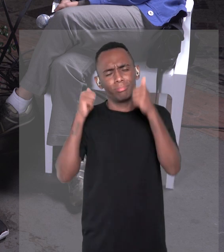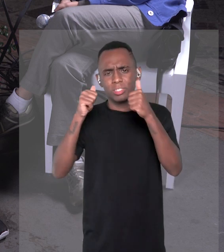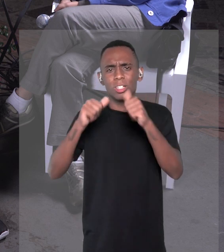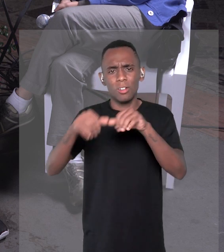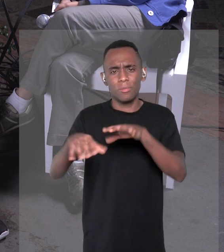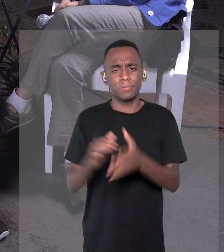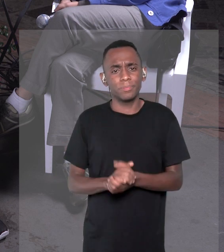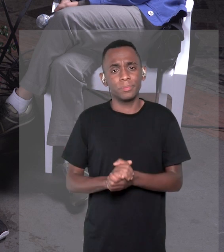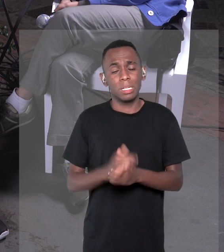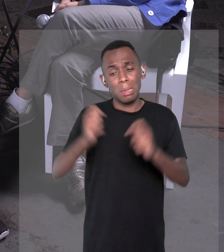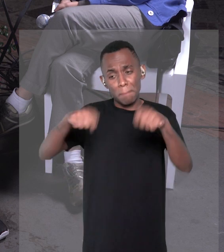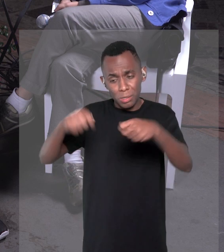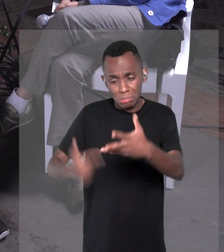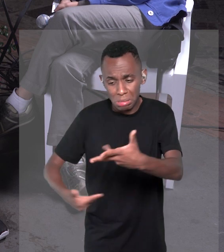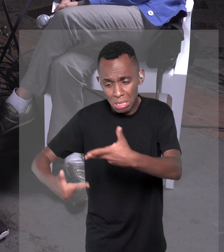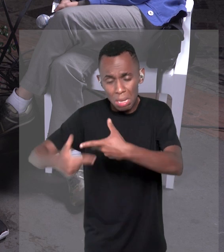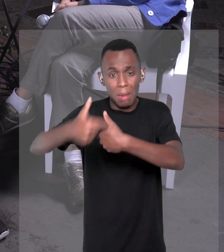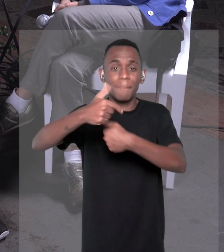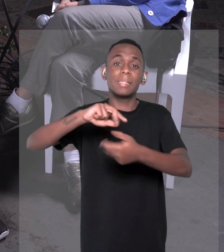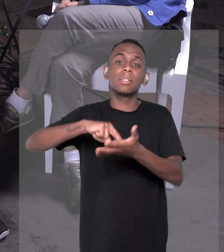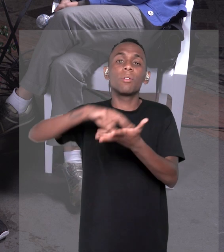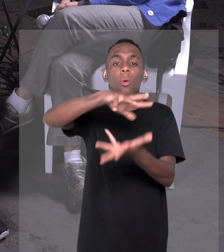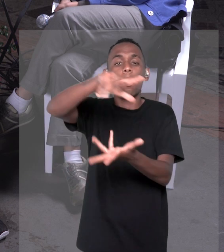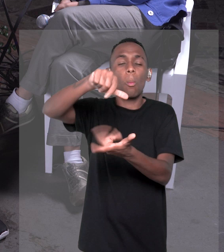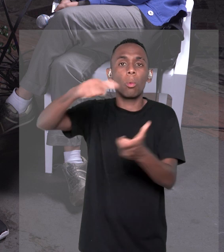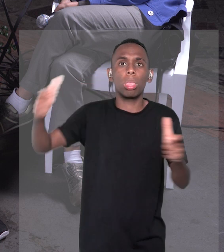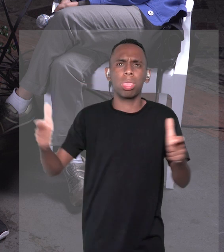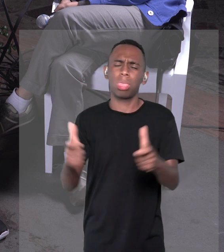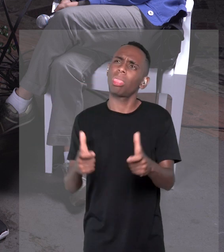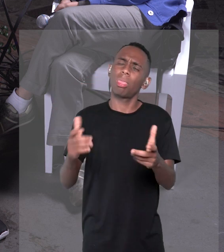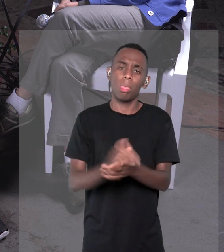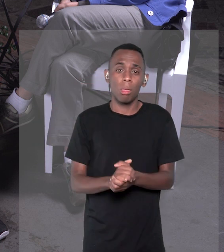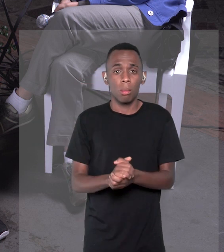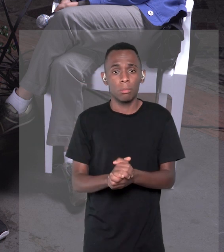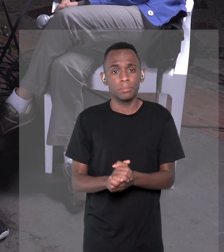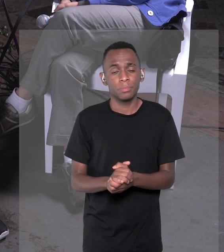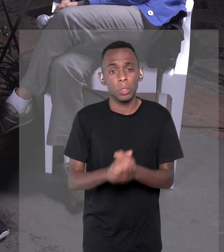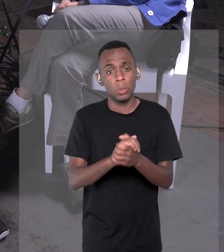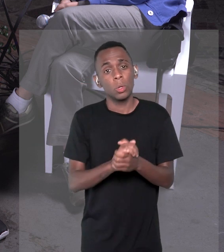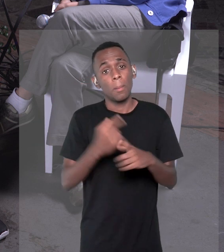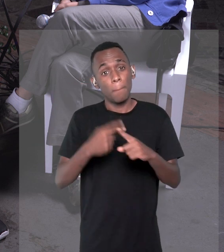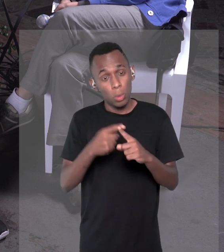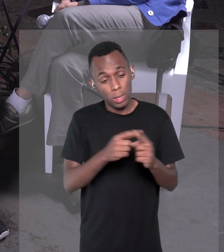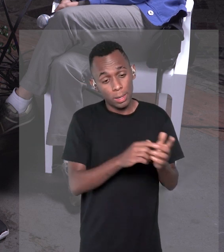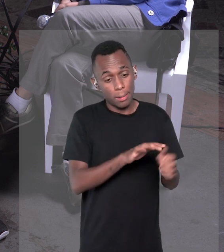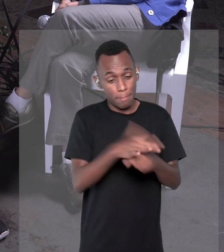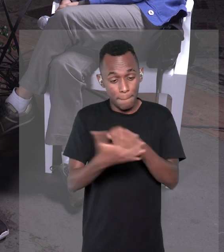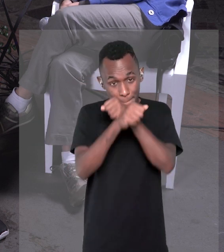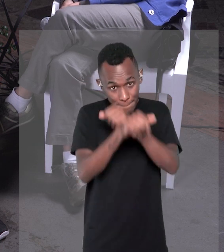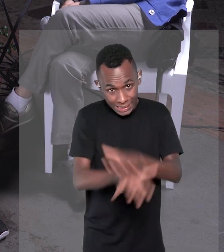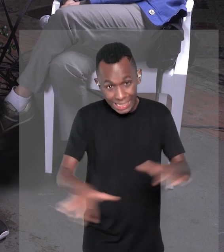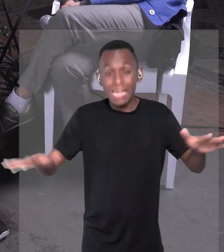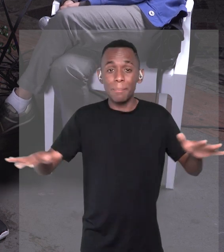meia. Agora, eu falo com os meus sobrinhos, falem alto que os ouvidos têm paredes, porque está cada um com o